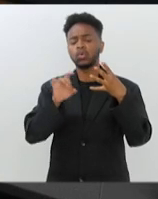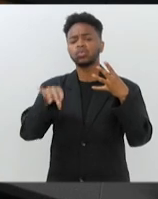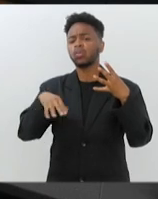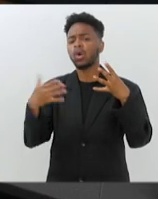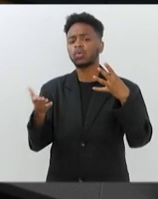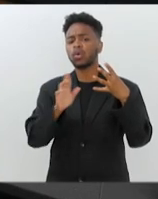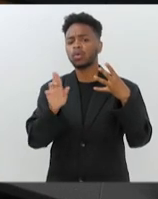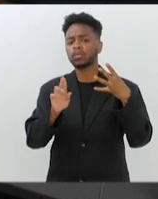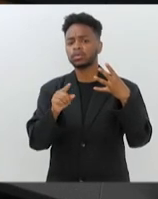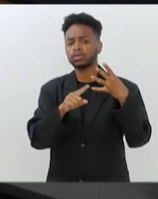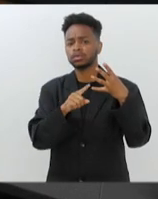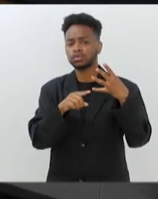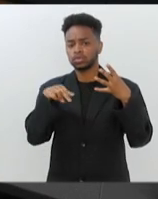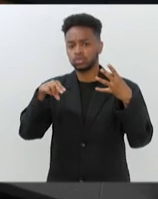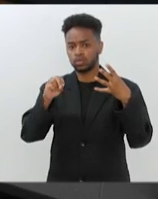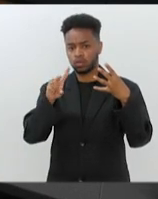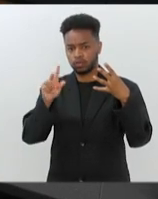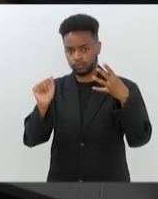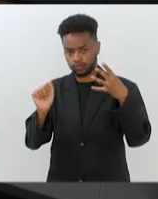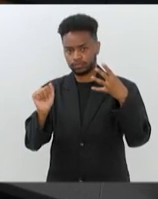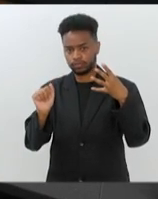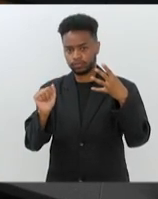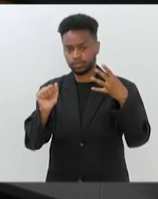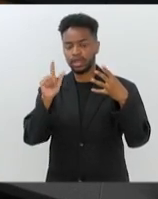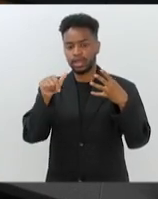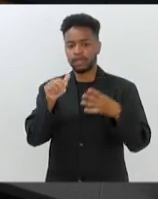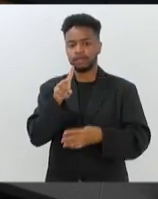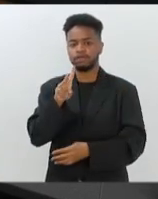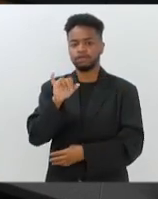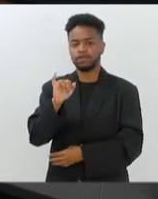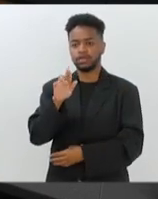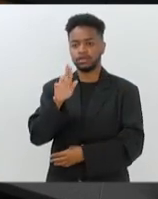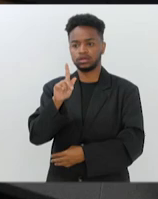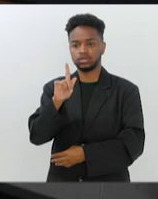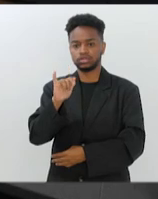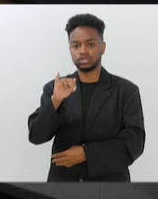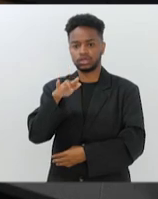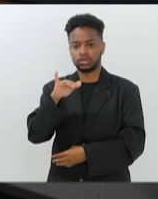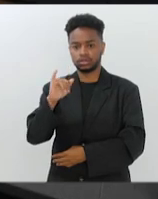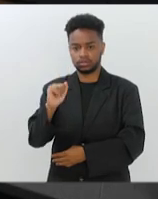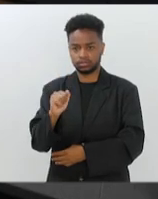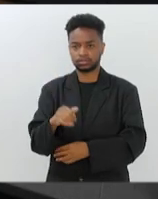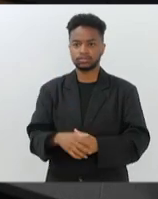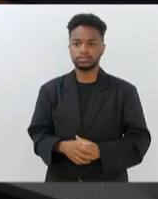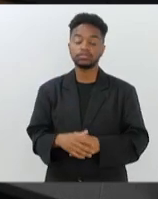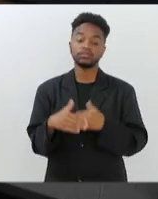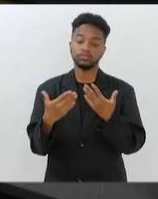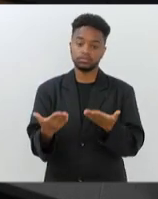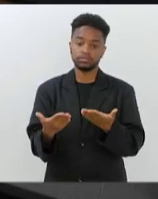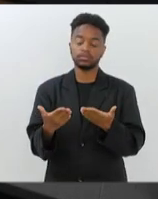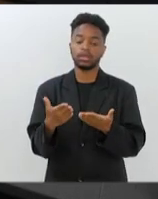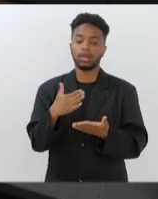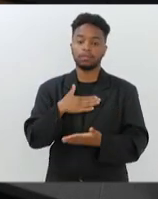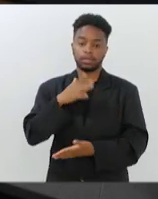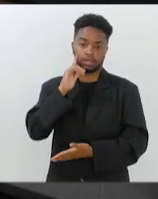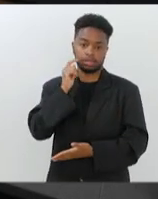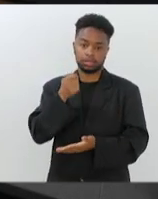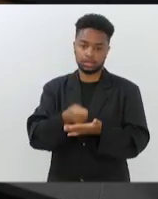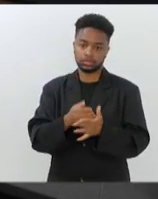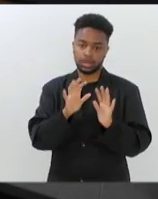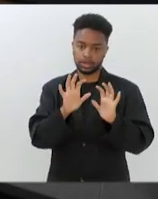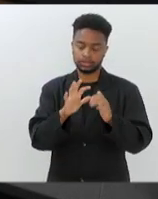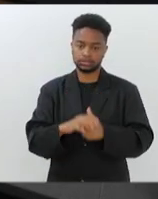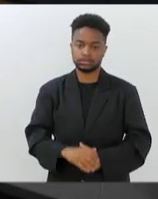é nova Virgínia Virgínia então meu encaminhamento é esse presidente então